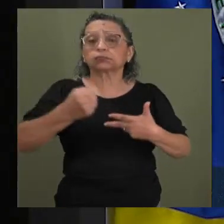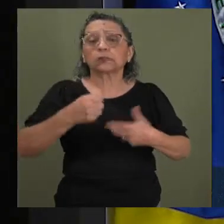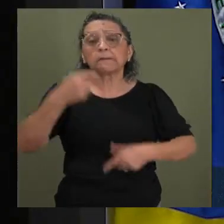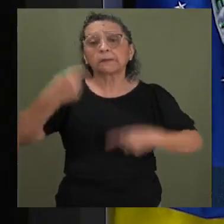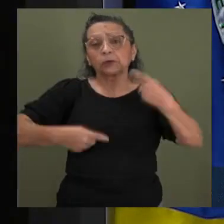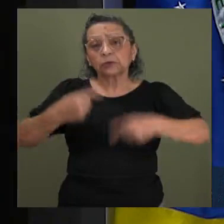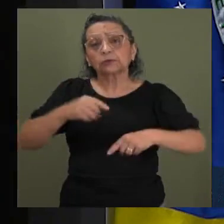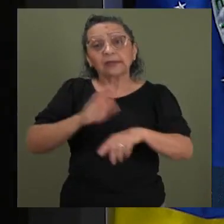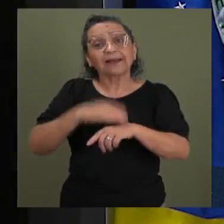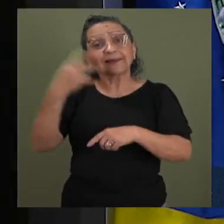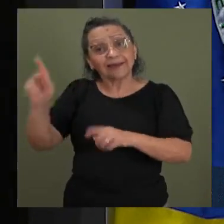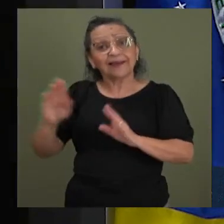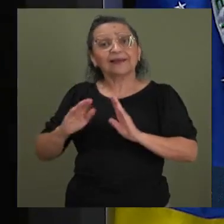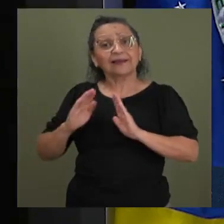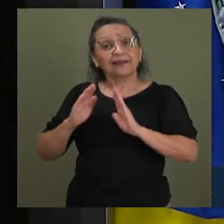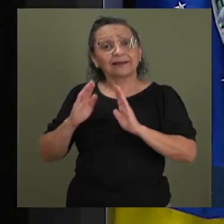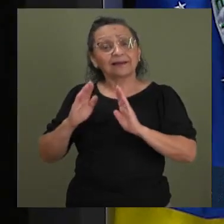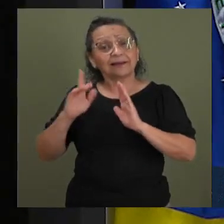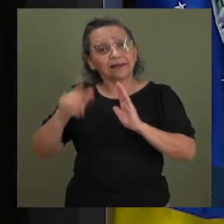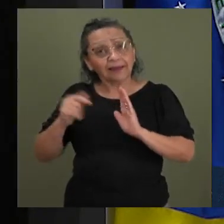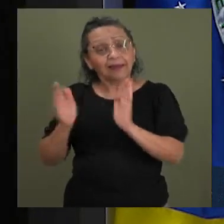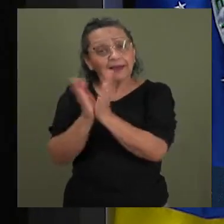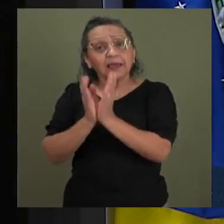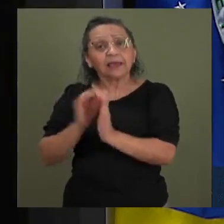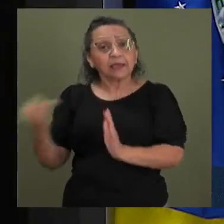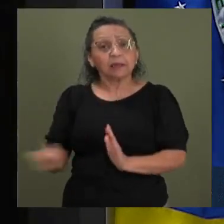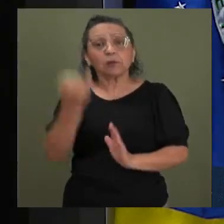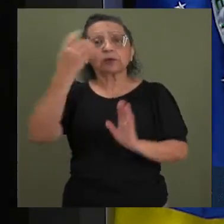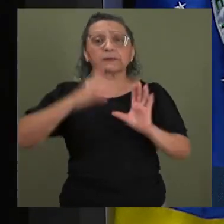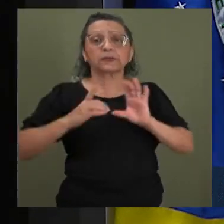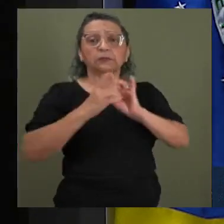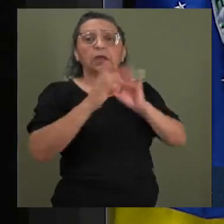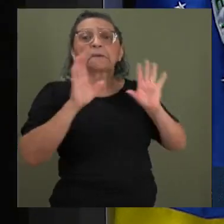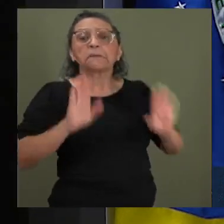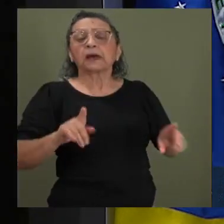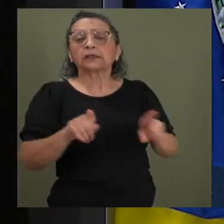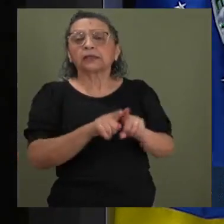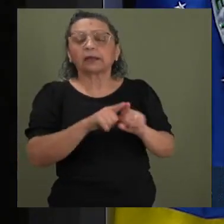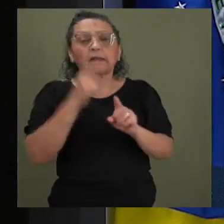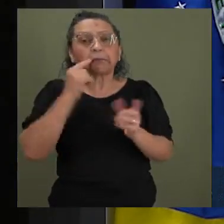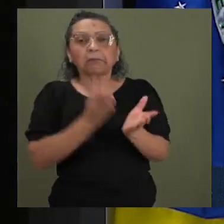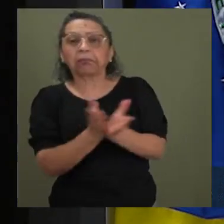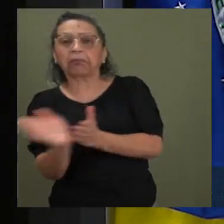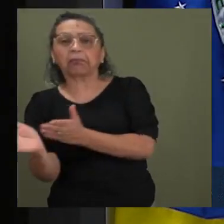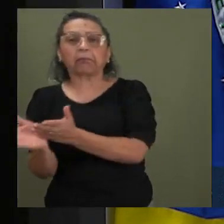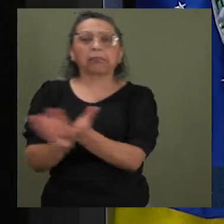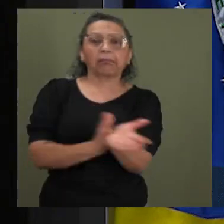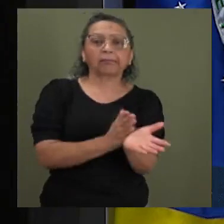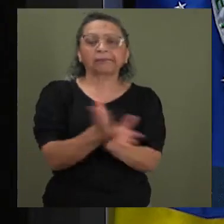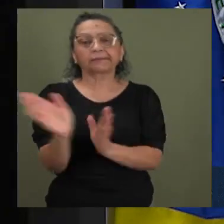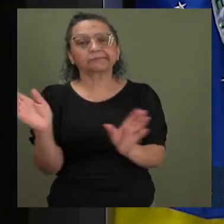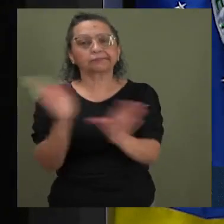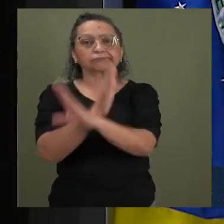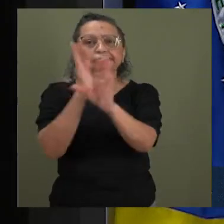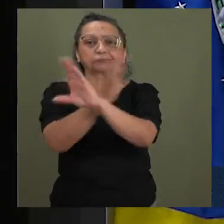daquela casa que é importante para a democracia, mas tem se desvirtuado a partir